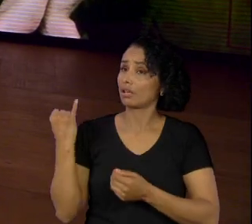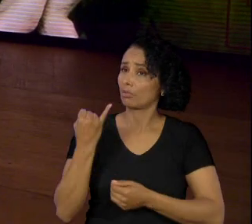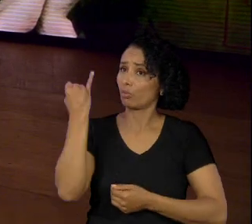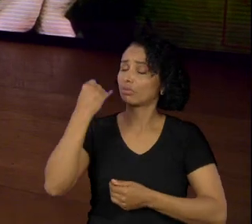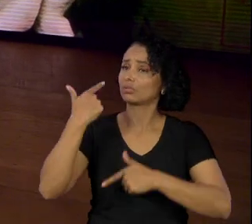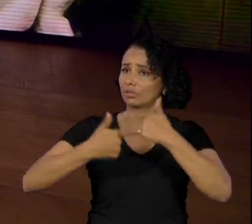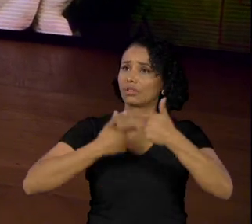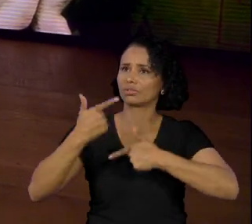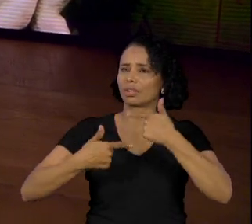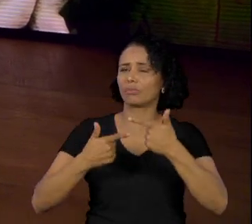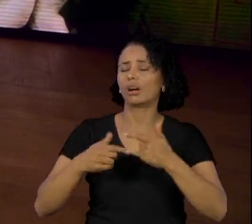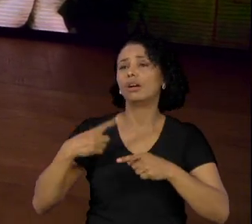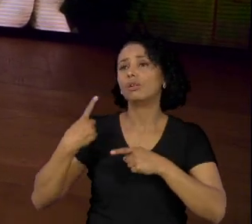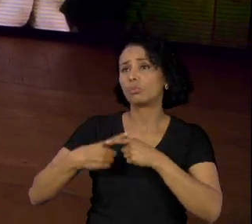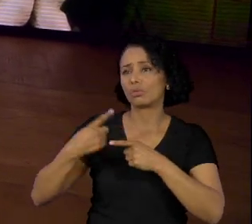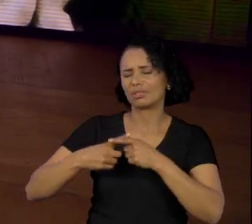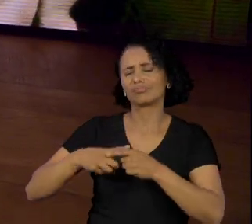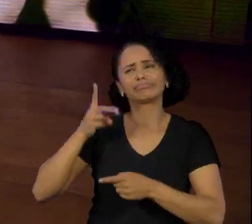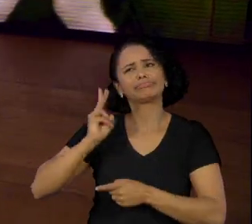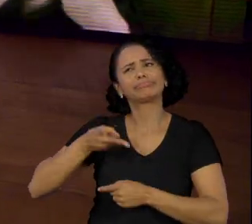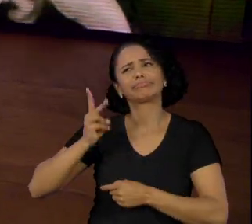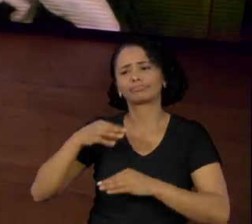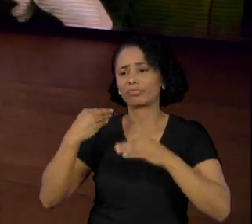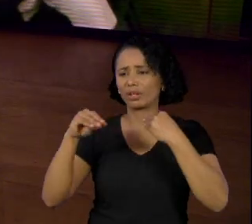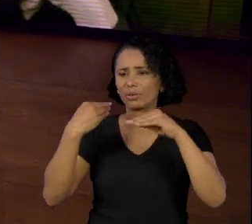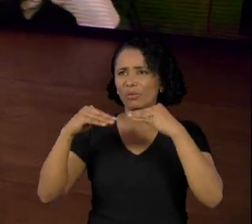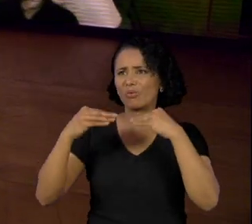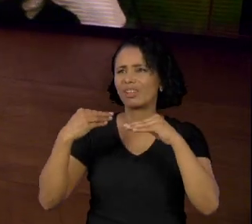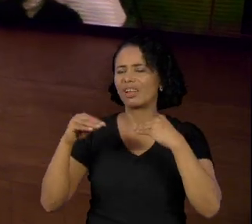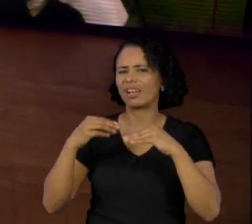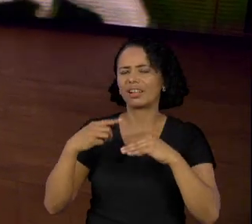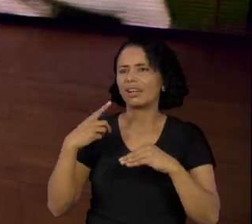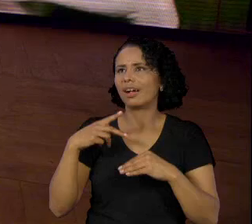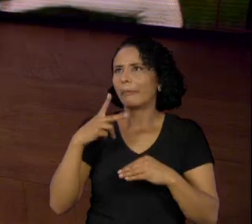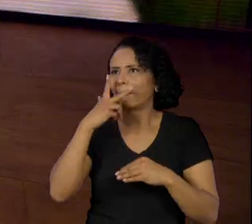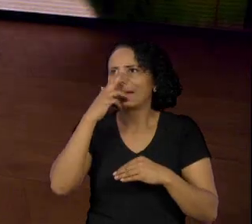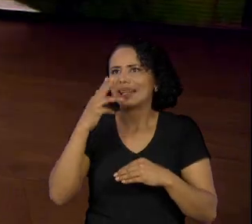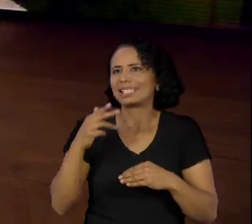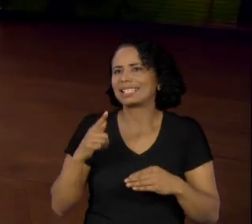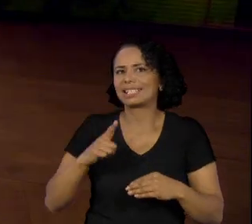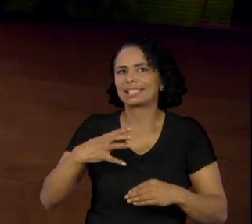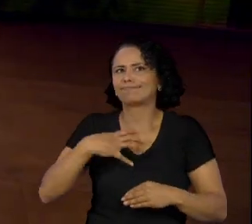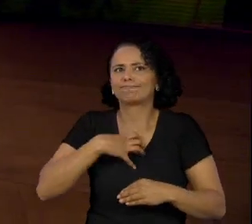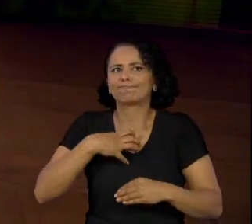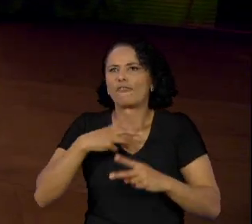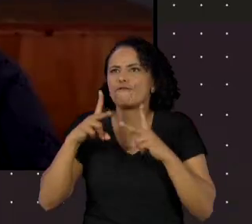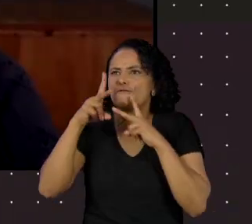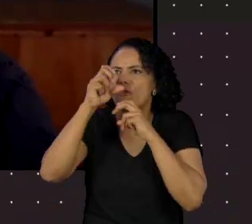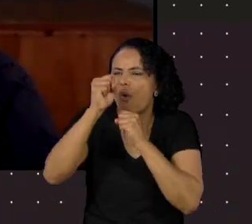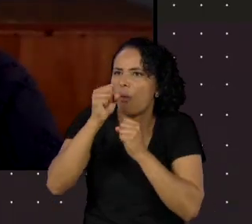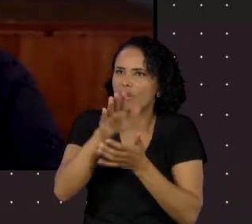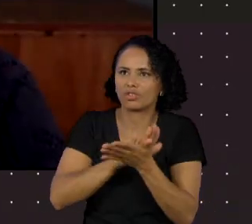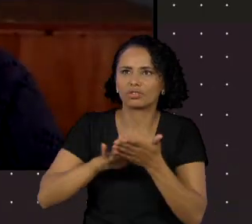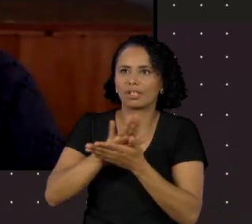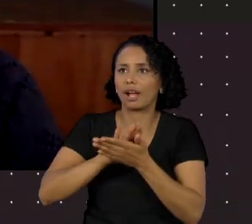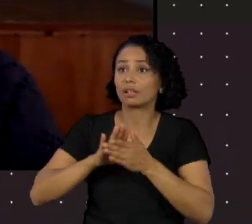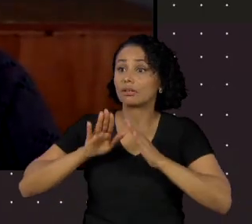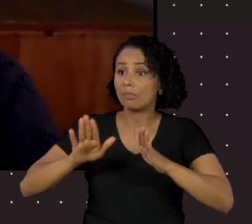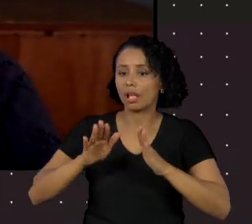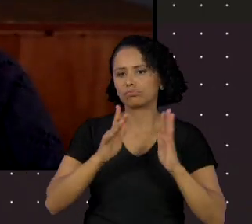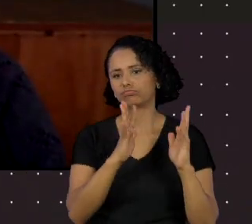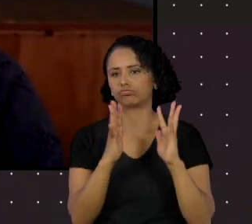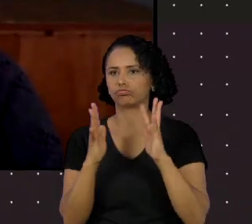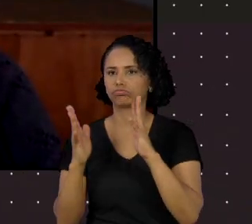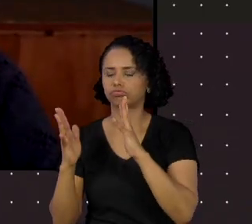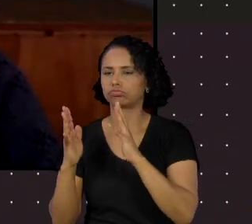né? Porque geralmente as novelas a gente não tem essa relação tão forte. A gente cria durante aquele trabalho,